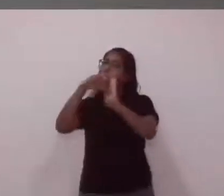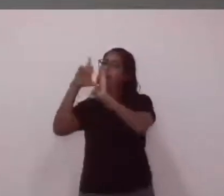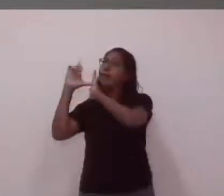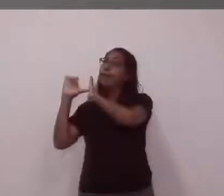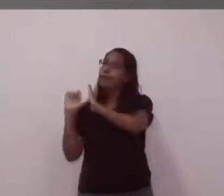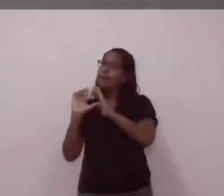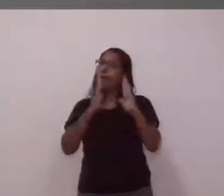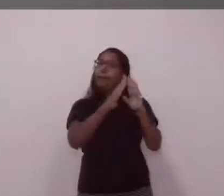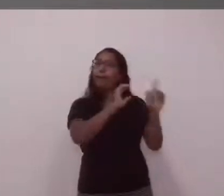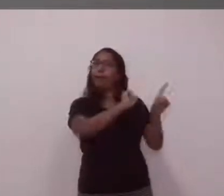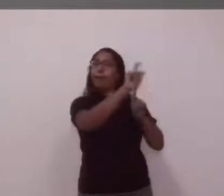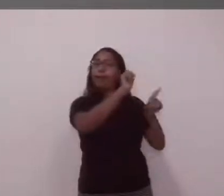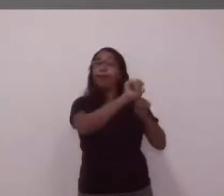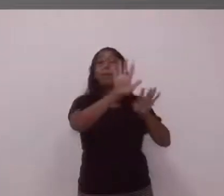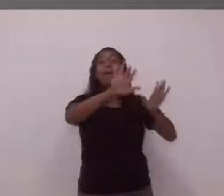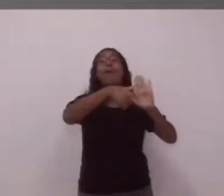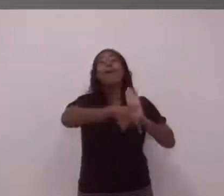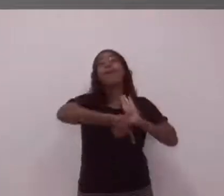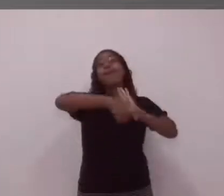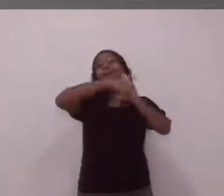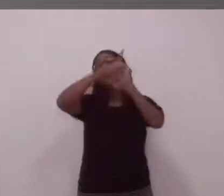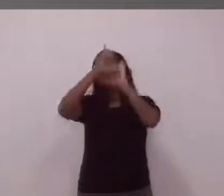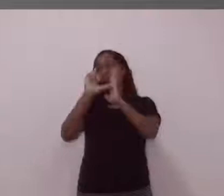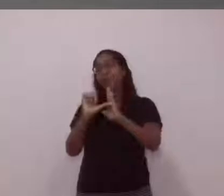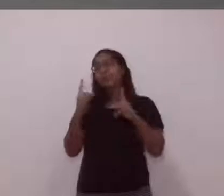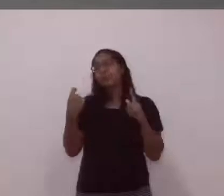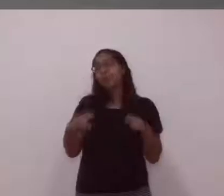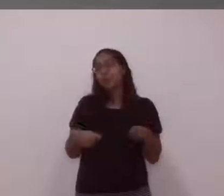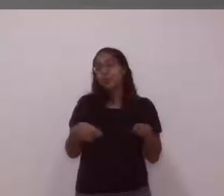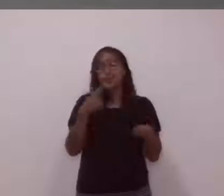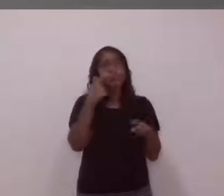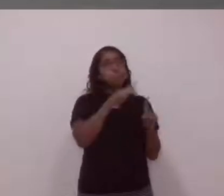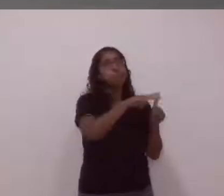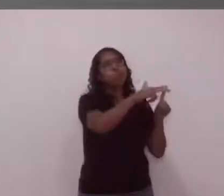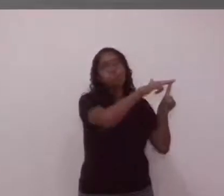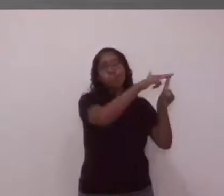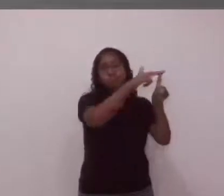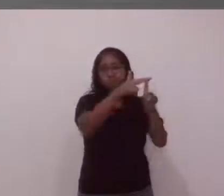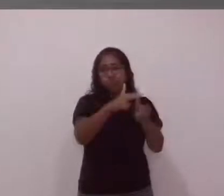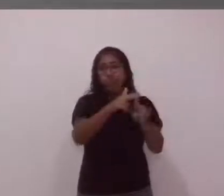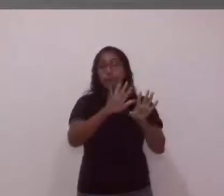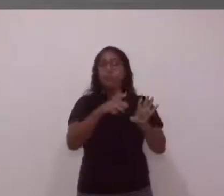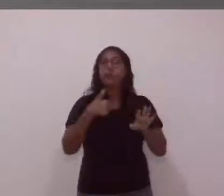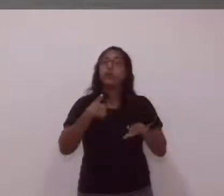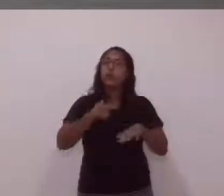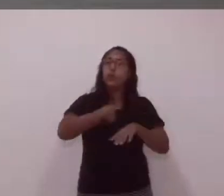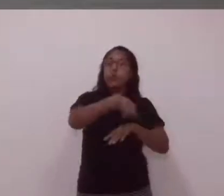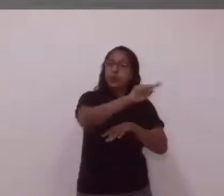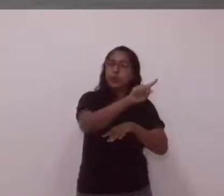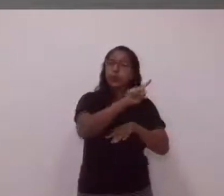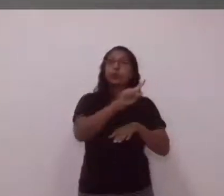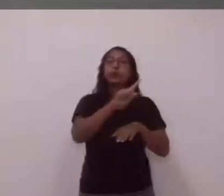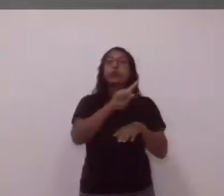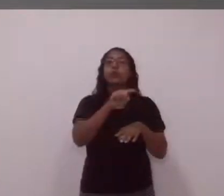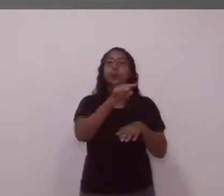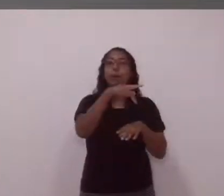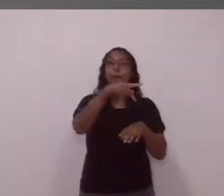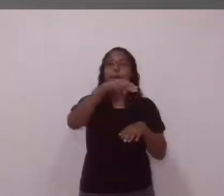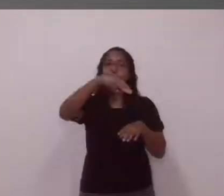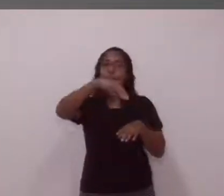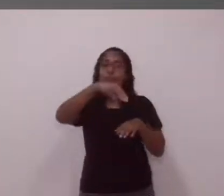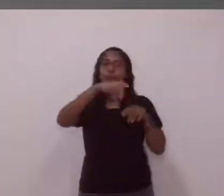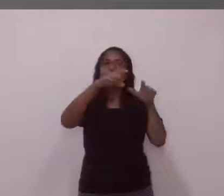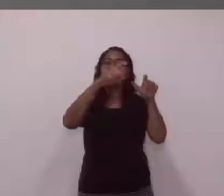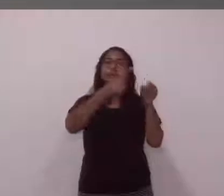antes de fazer o contrato de aluguel então eu também estive lá em Valinhos na posse da polícia militar eles estão lá no antigo SESI fala antigo não quer dizer que é